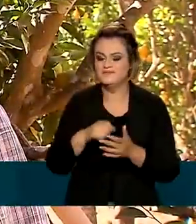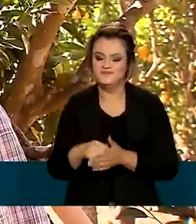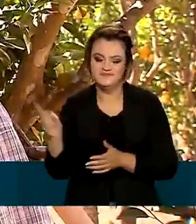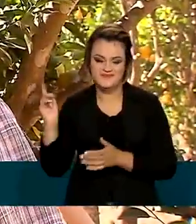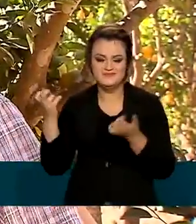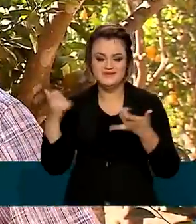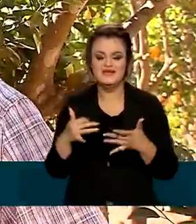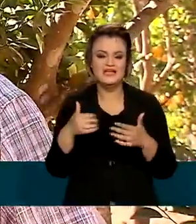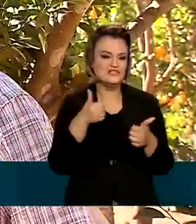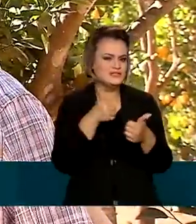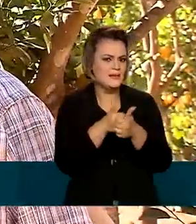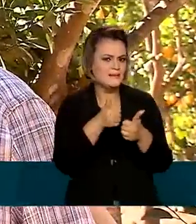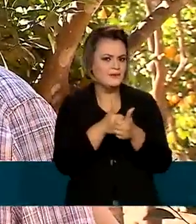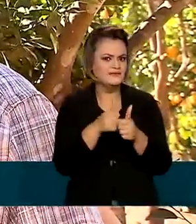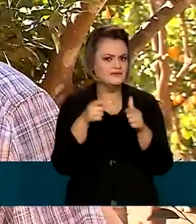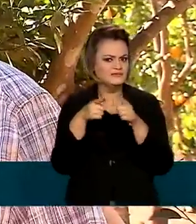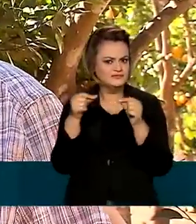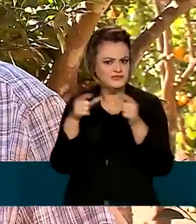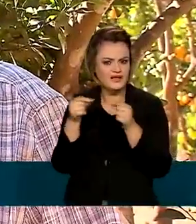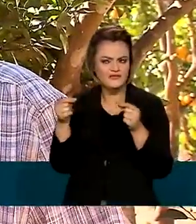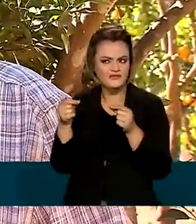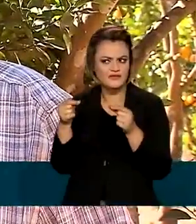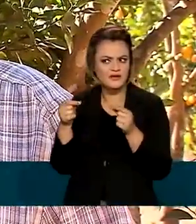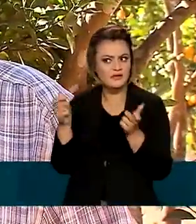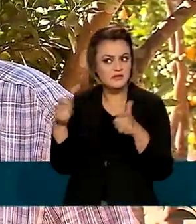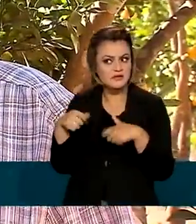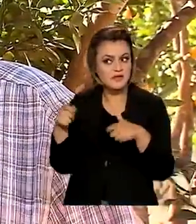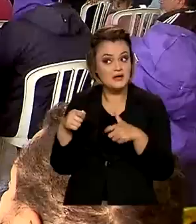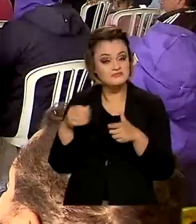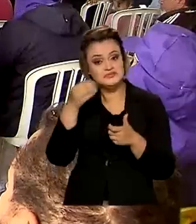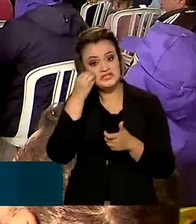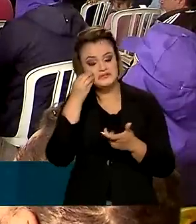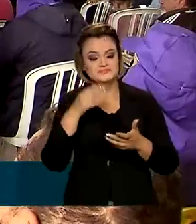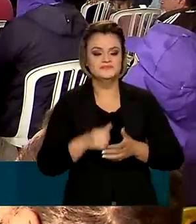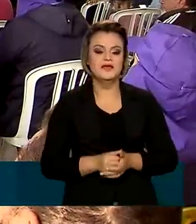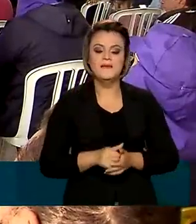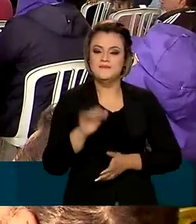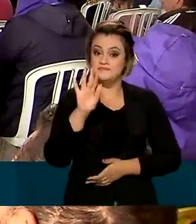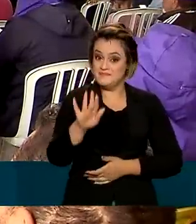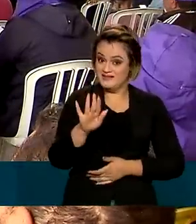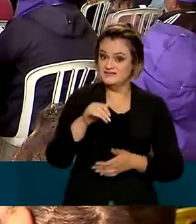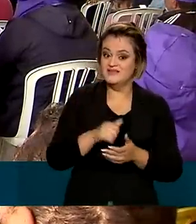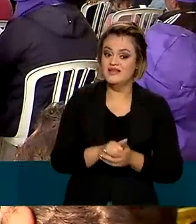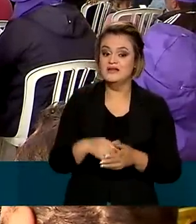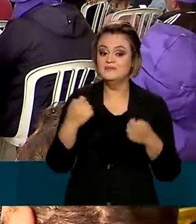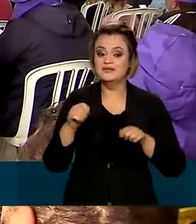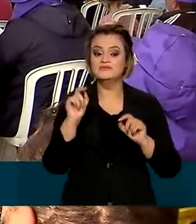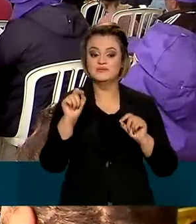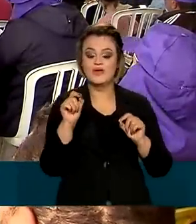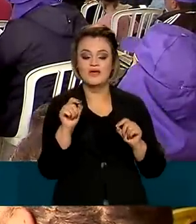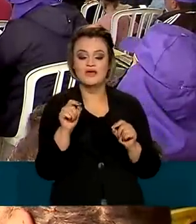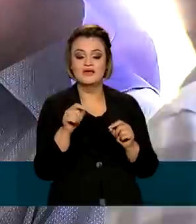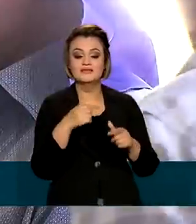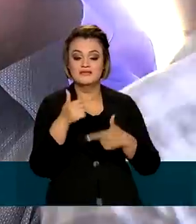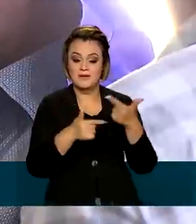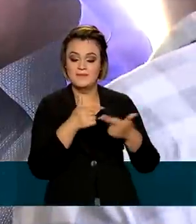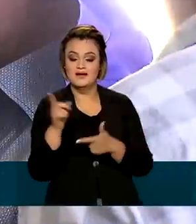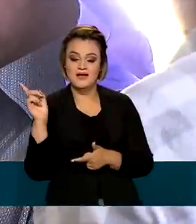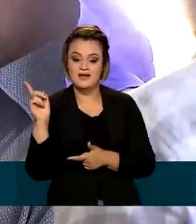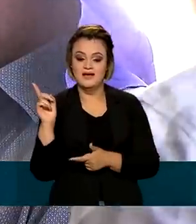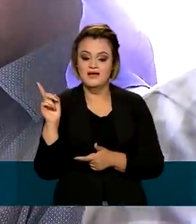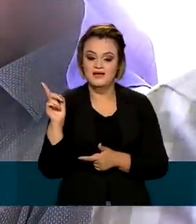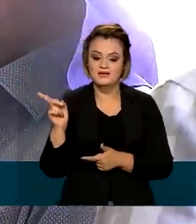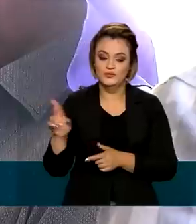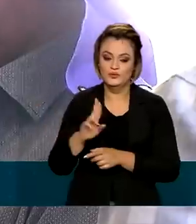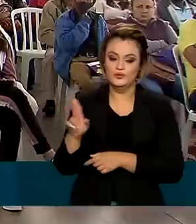então vale a pena a gente tentar. Mas para isso, ele terá que fazer parte da Rota